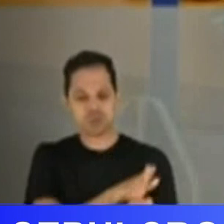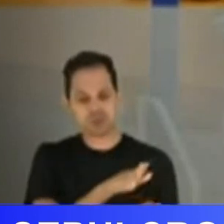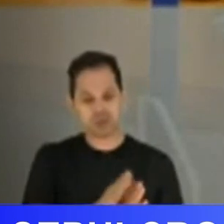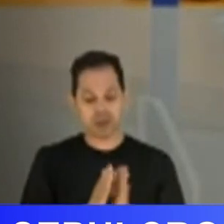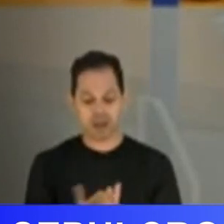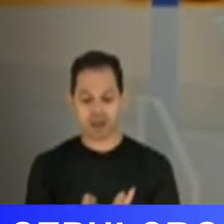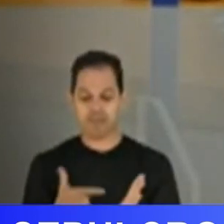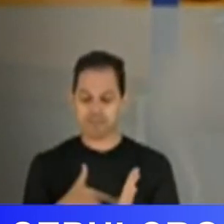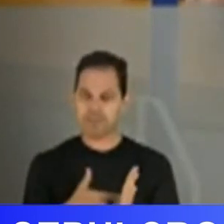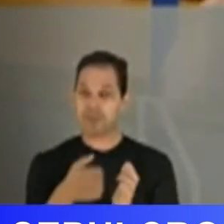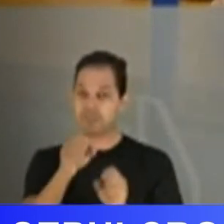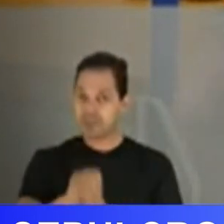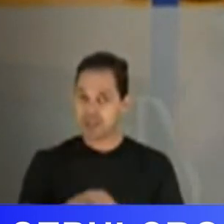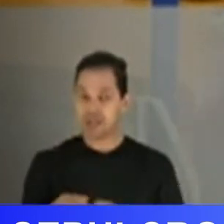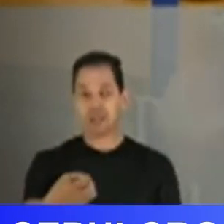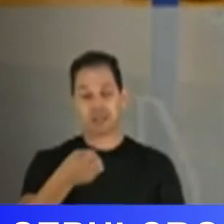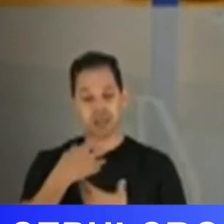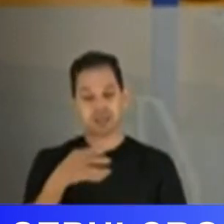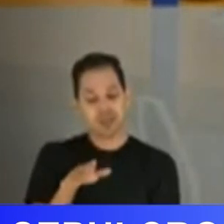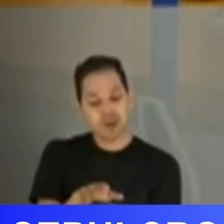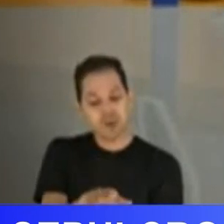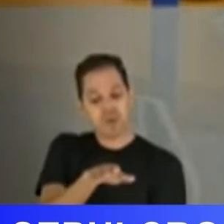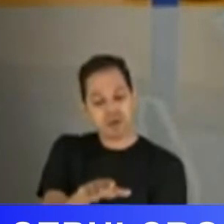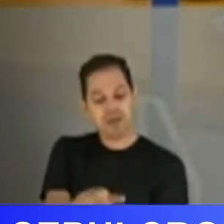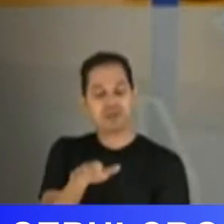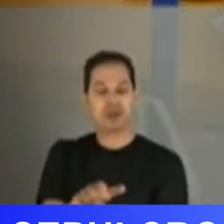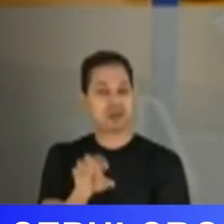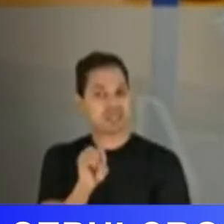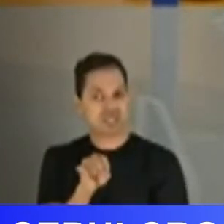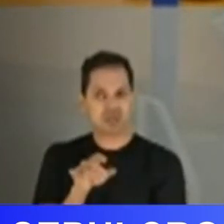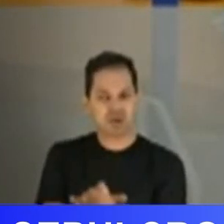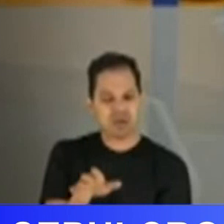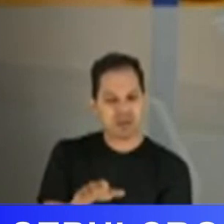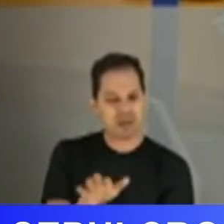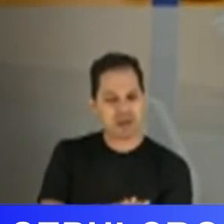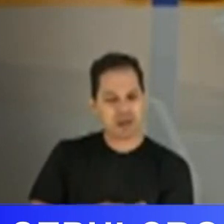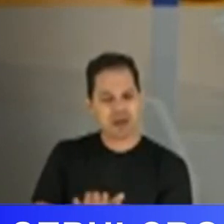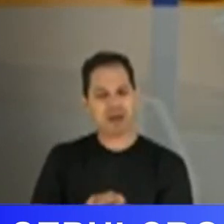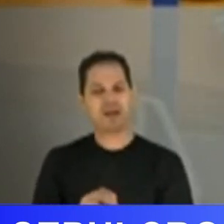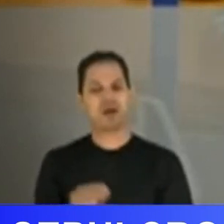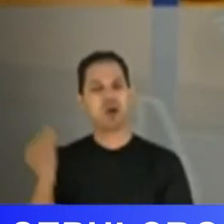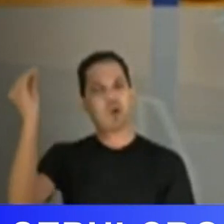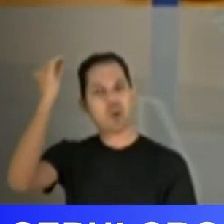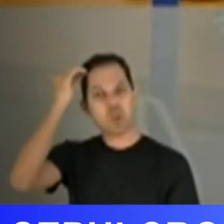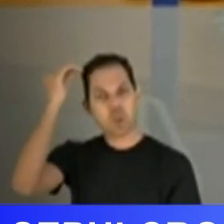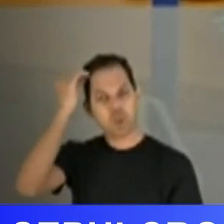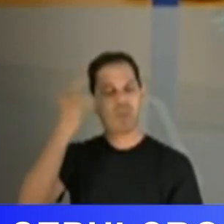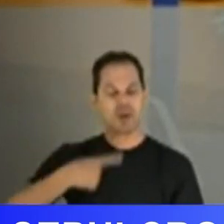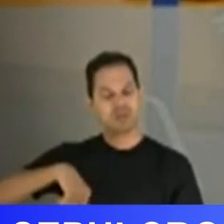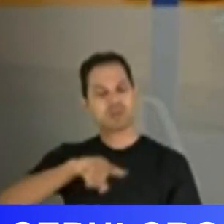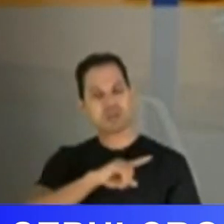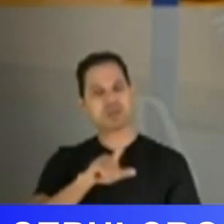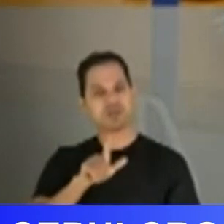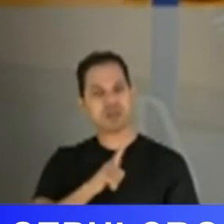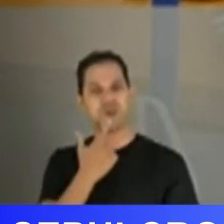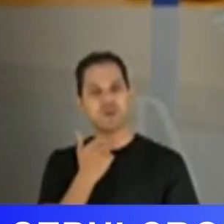Bíblia nos ensina, a orientar, sob pena de não levarmos ou de levarmos sobre os nossos ombros o